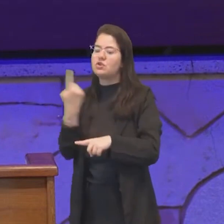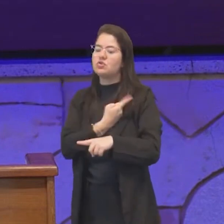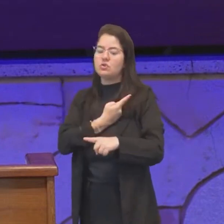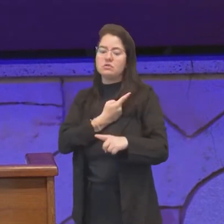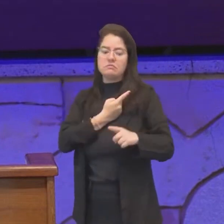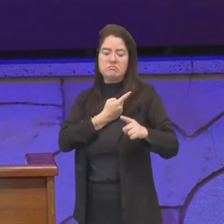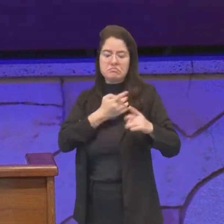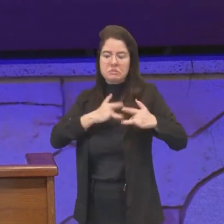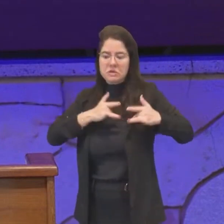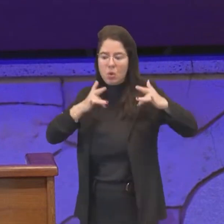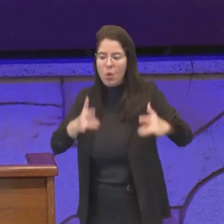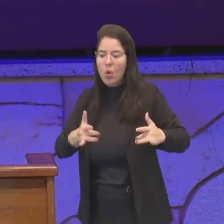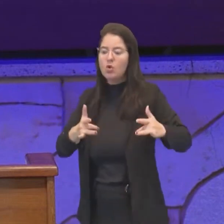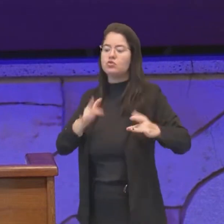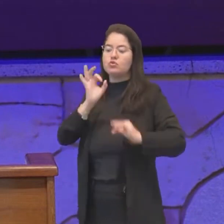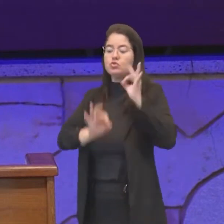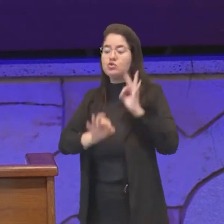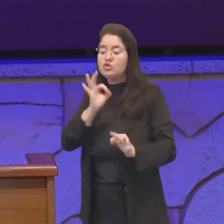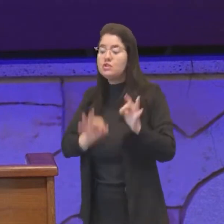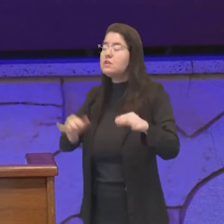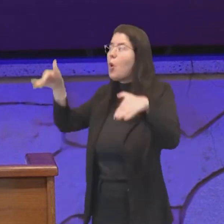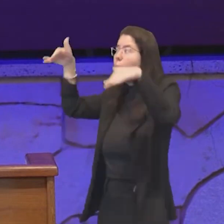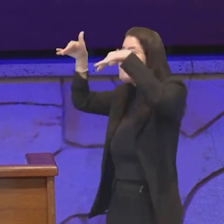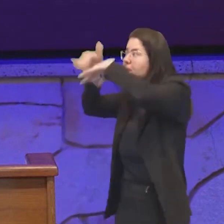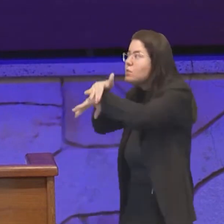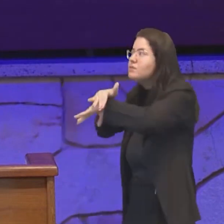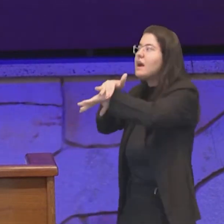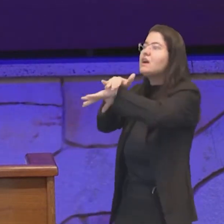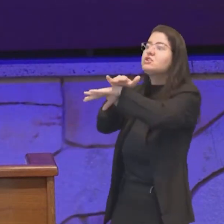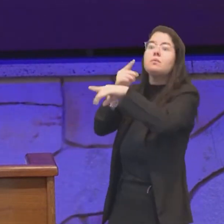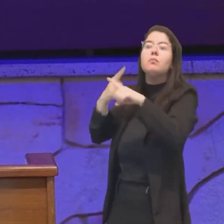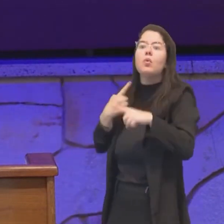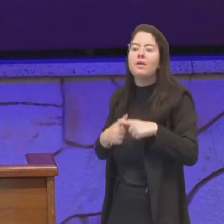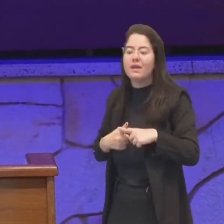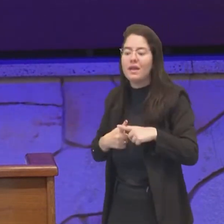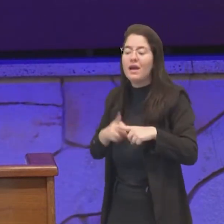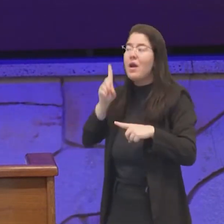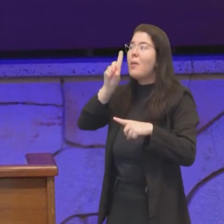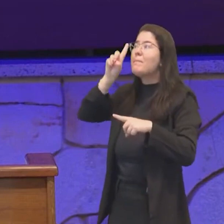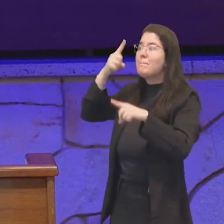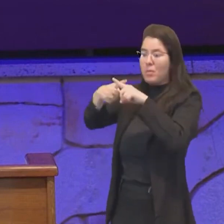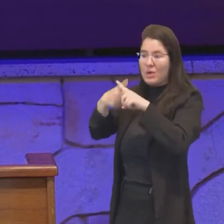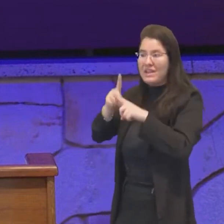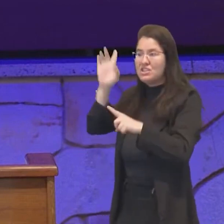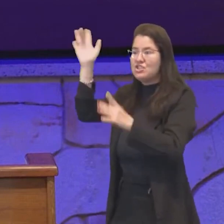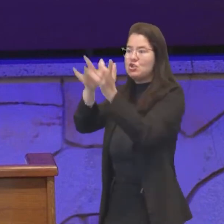justiça, na humildade? Por quê? Porque Ele cessou o sacrifício.